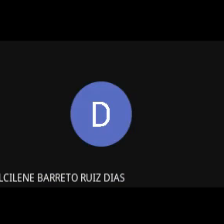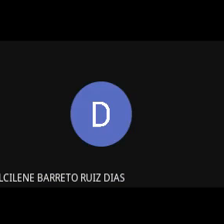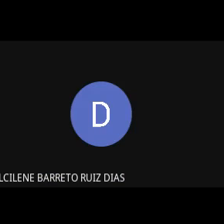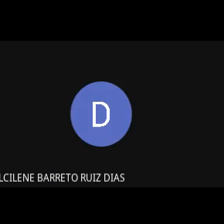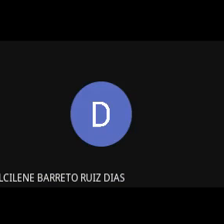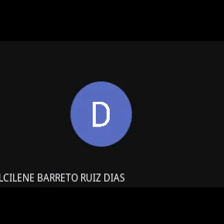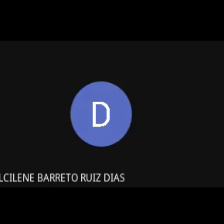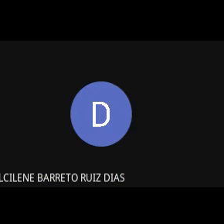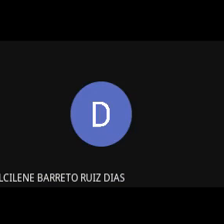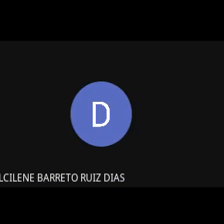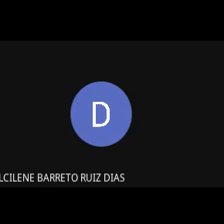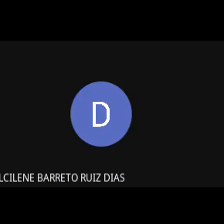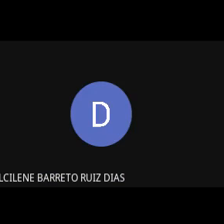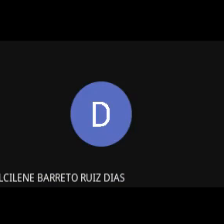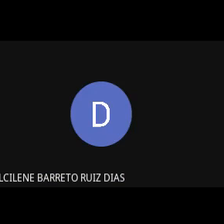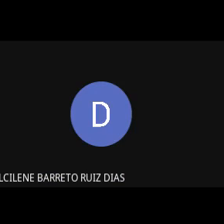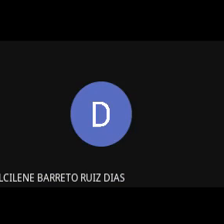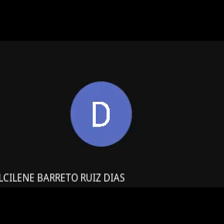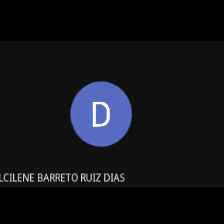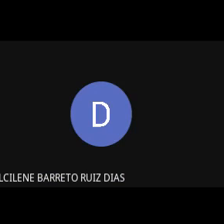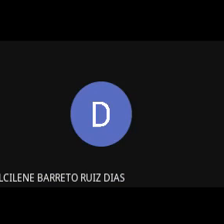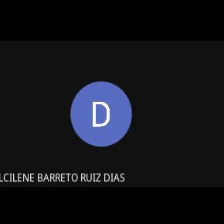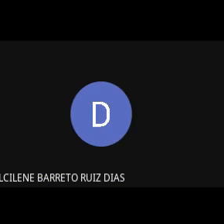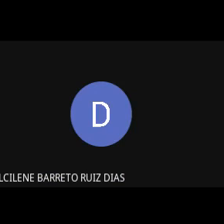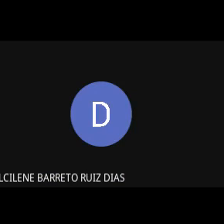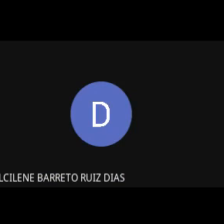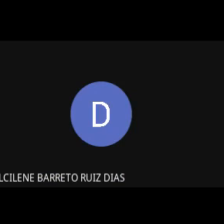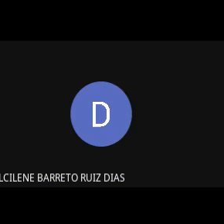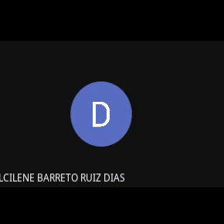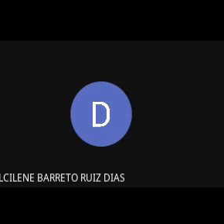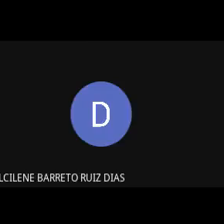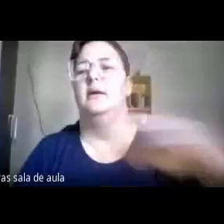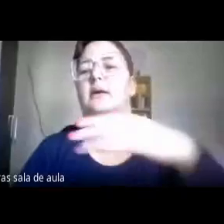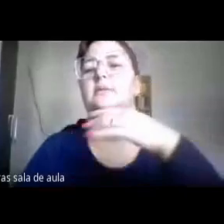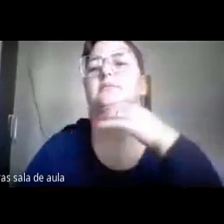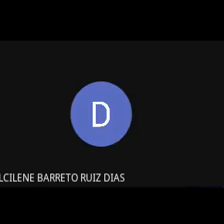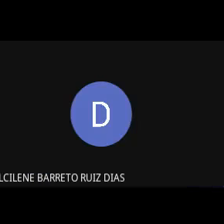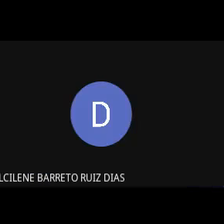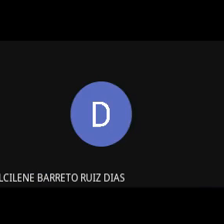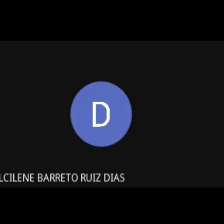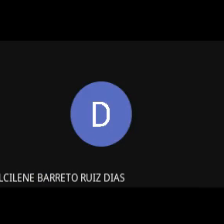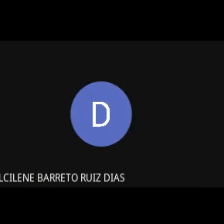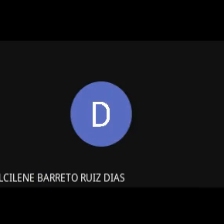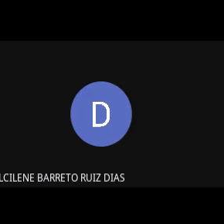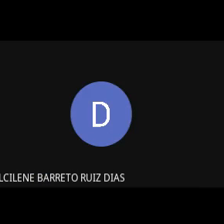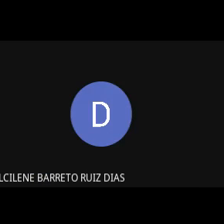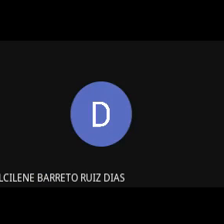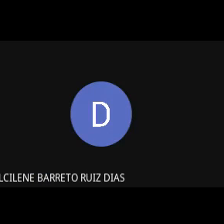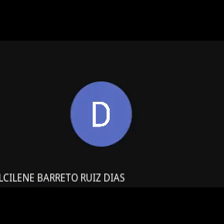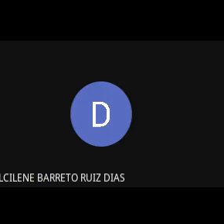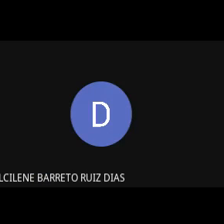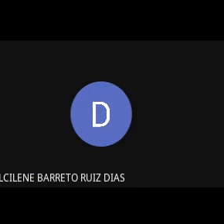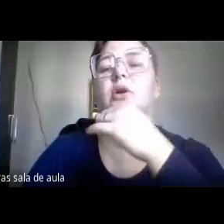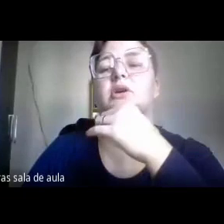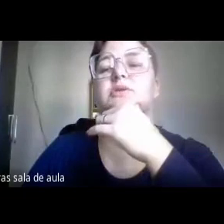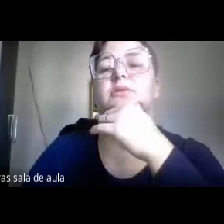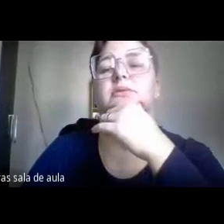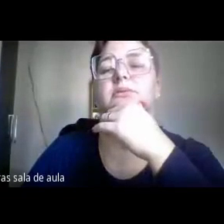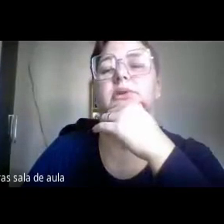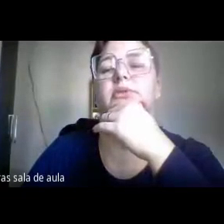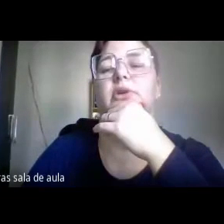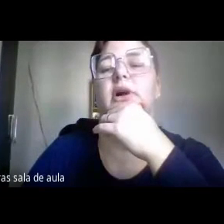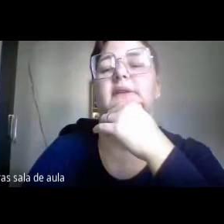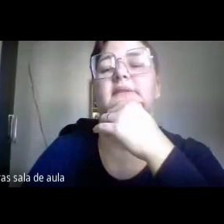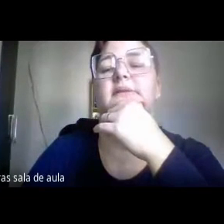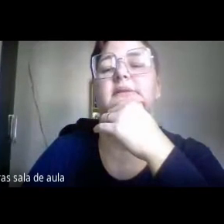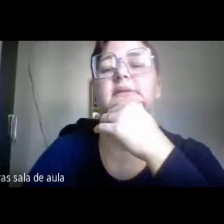Deu uma leve travadinha a tua imagem na último sinal que tu estava fazendo. Que era o nosso